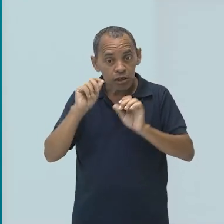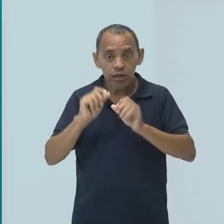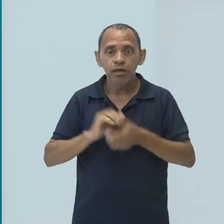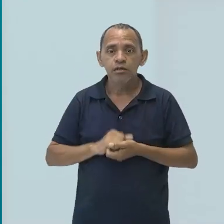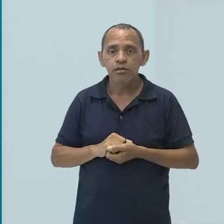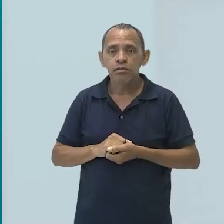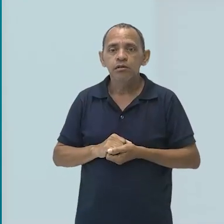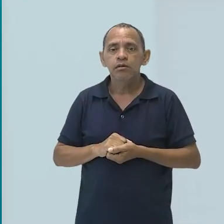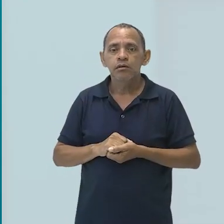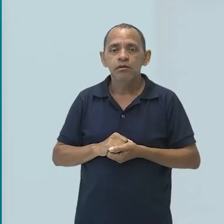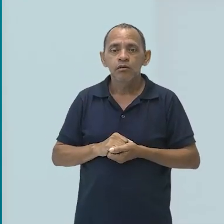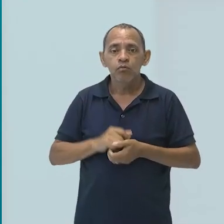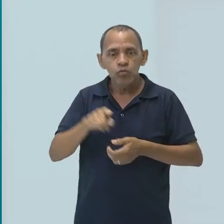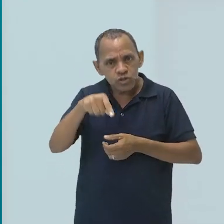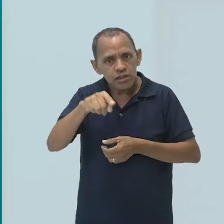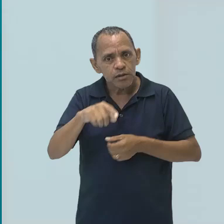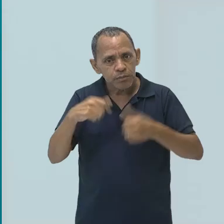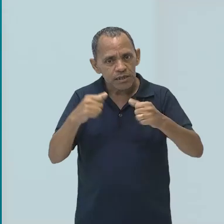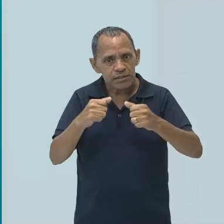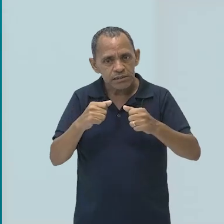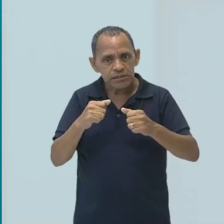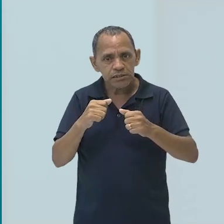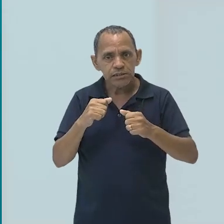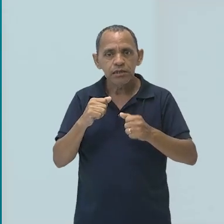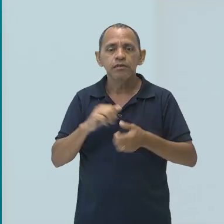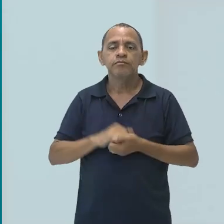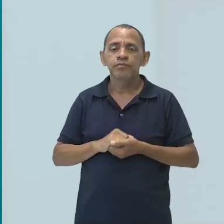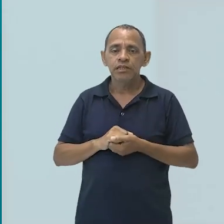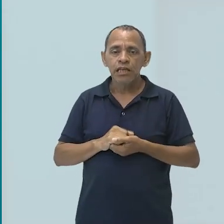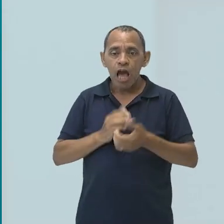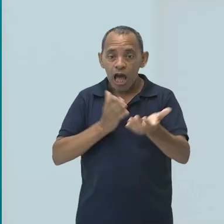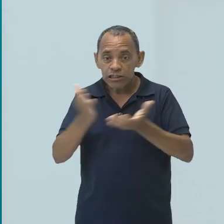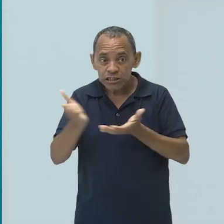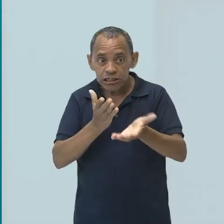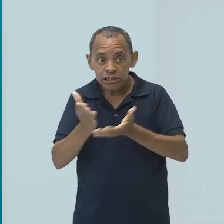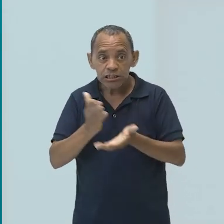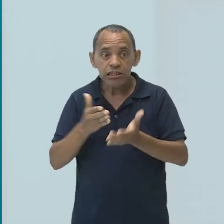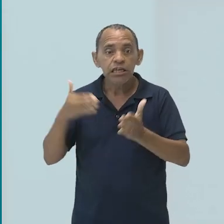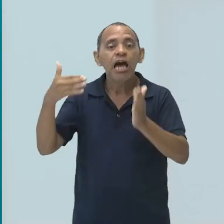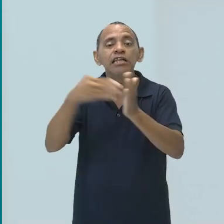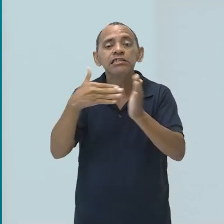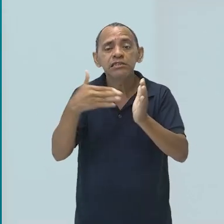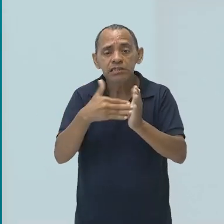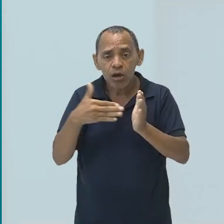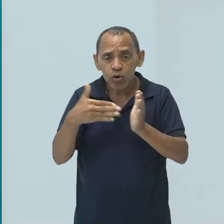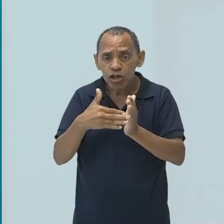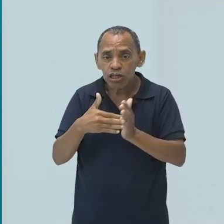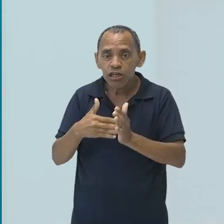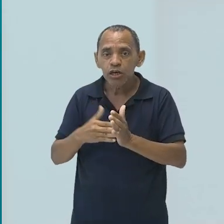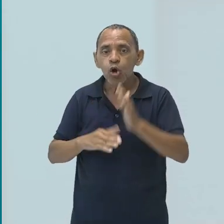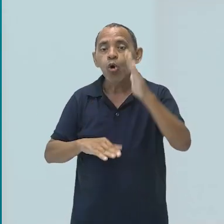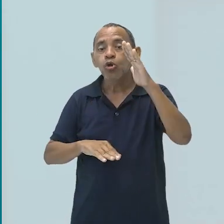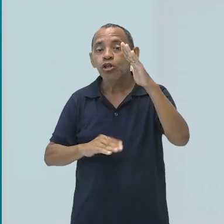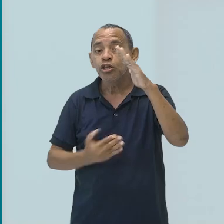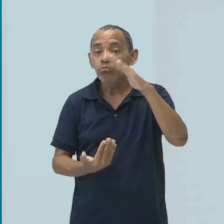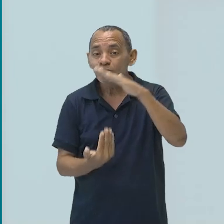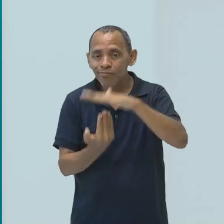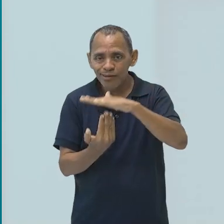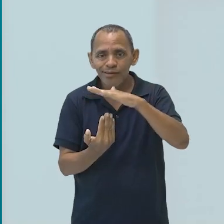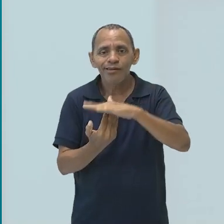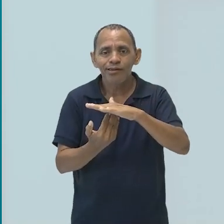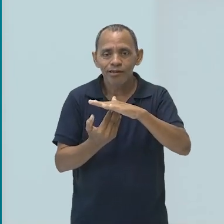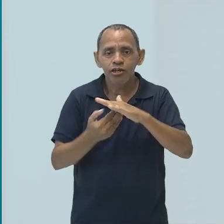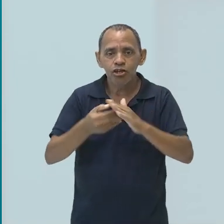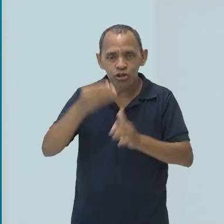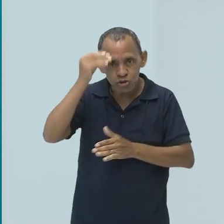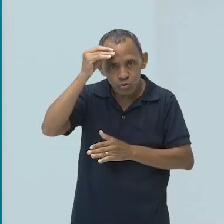conhecimento. Ok? Então, por mais que você saiba, né, fazer certas coisas, a gente tem que ir até o limite